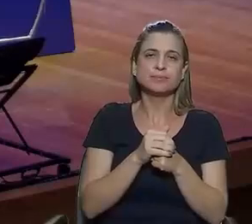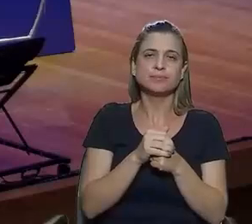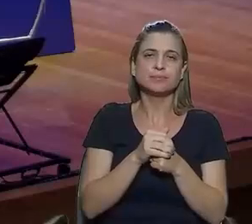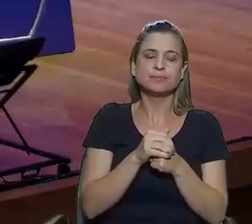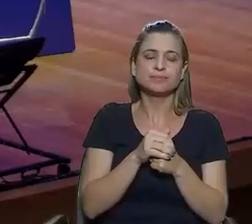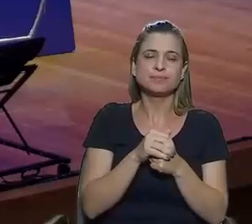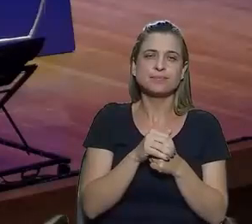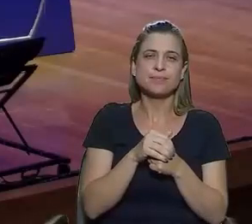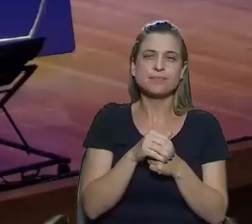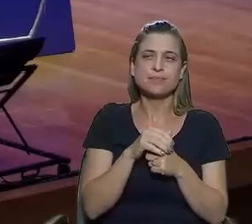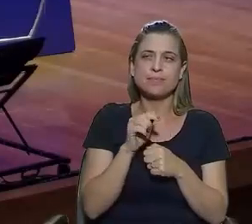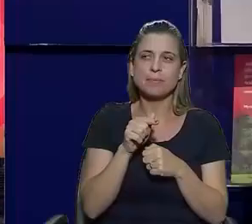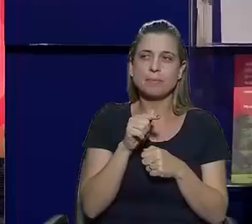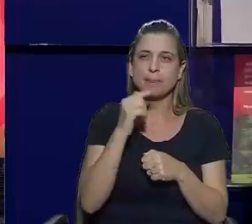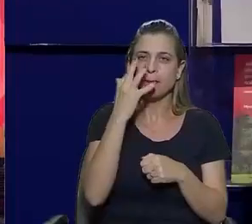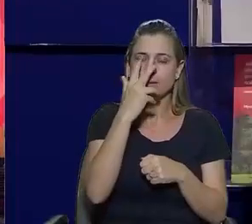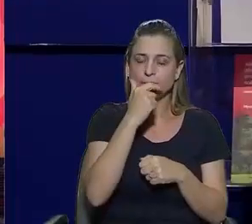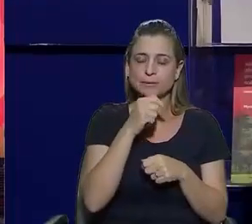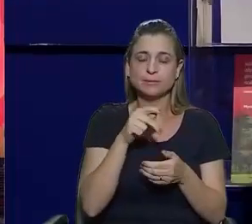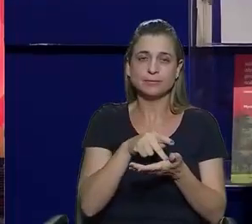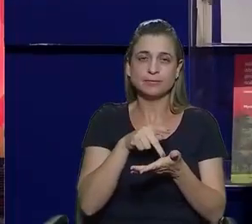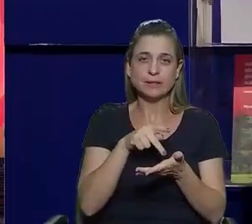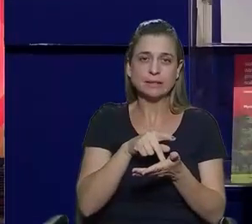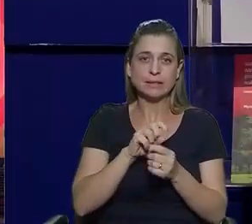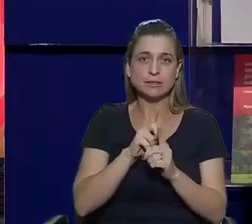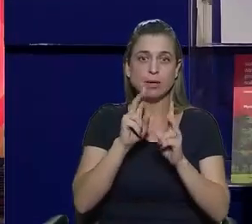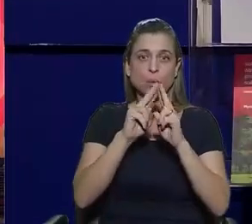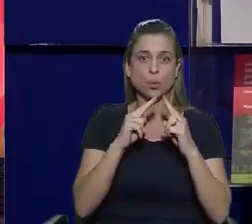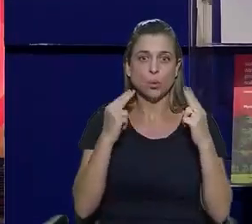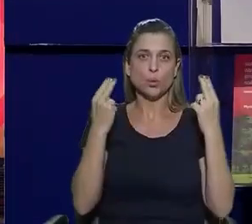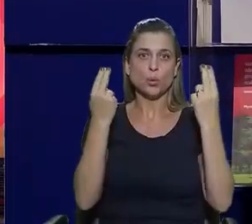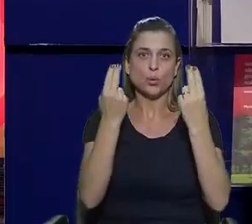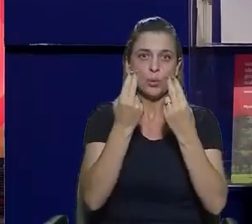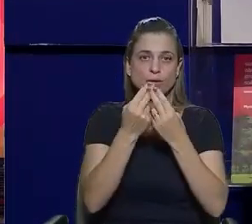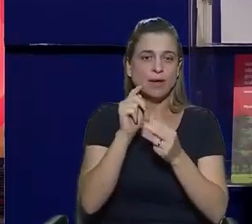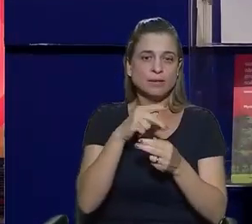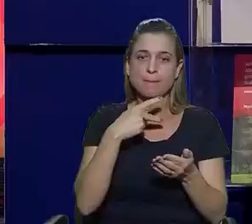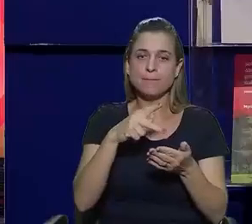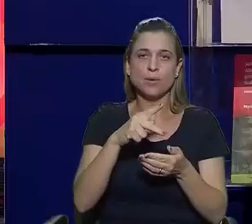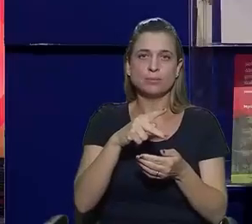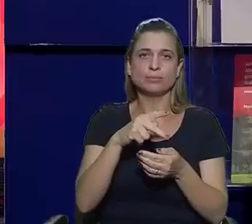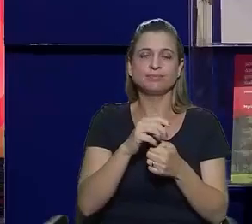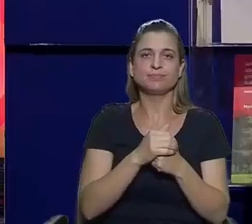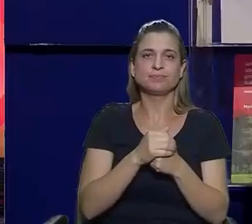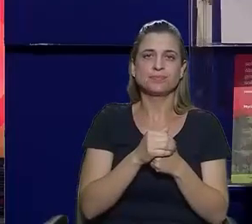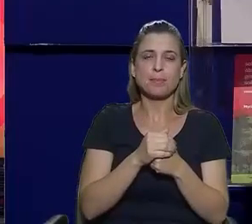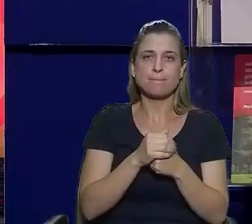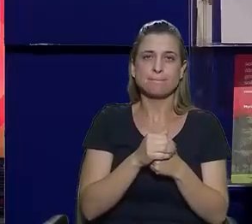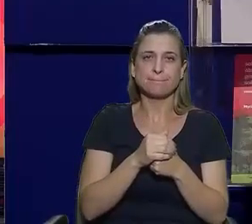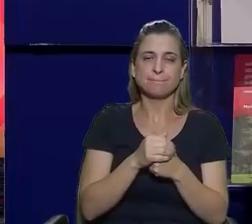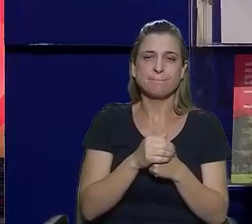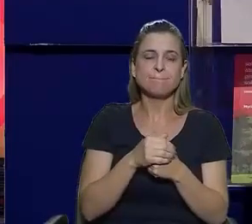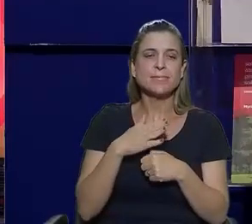falou. Mas, assim, o universo só é universo pelo diverso, né? Ele é feito do diverso. Minha experiência